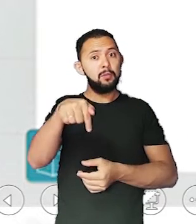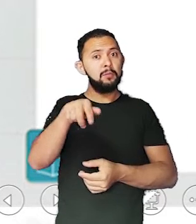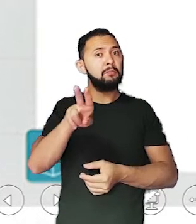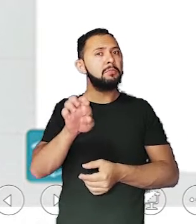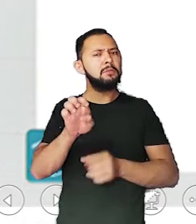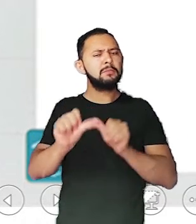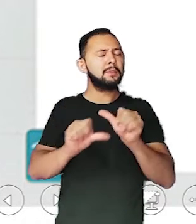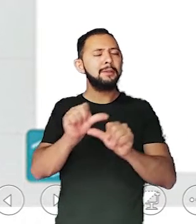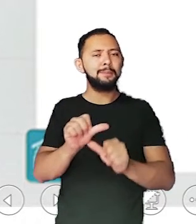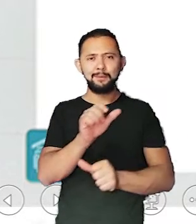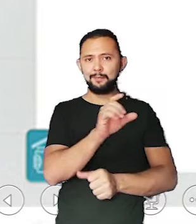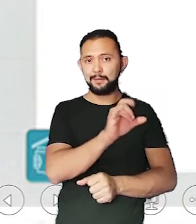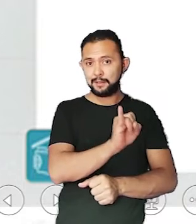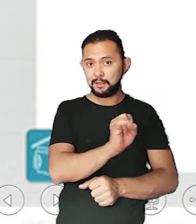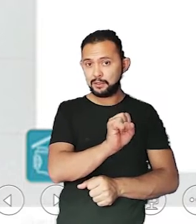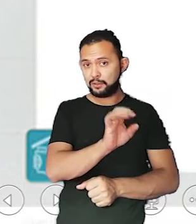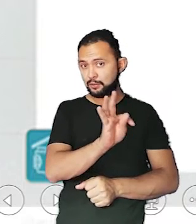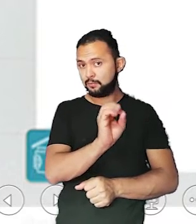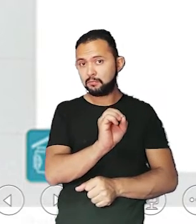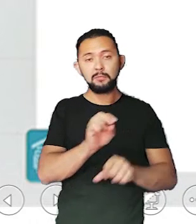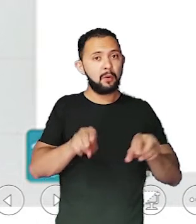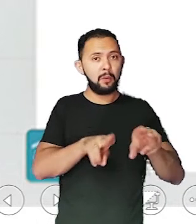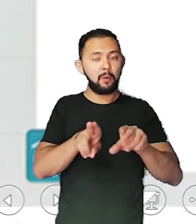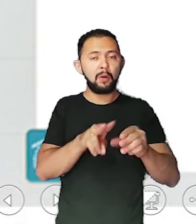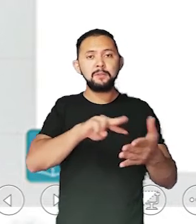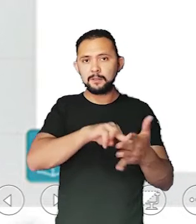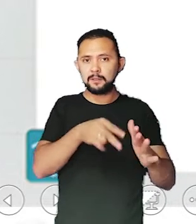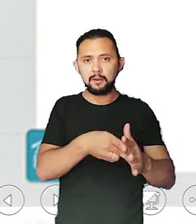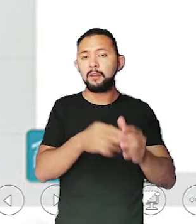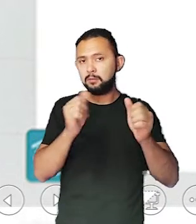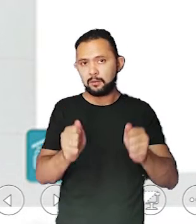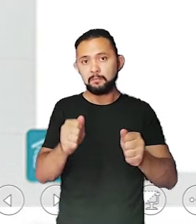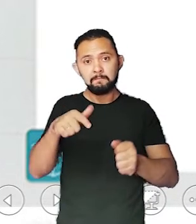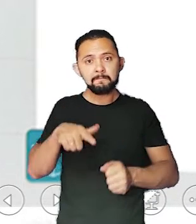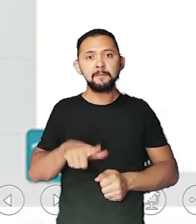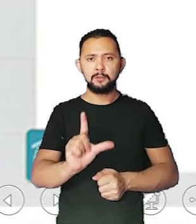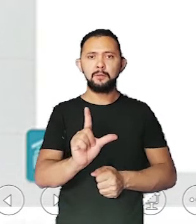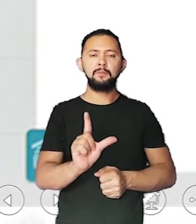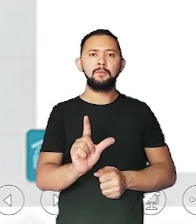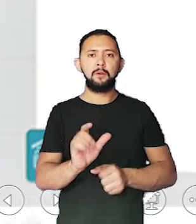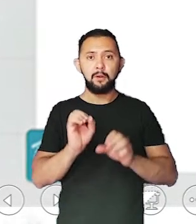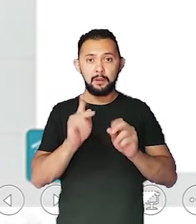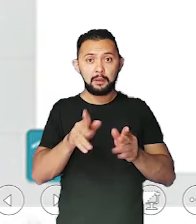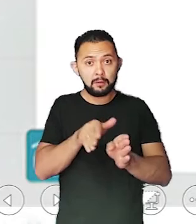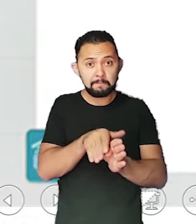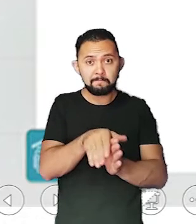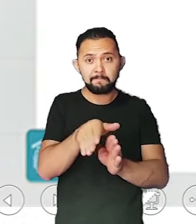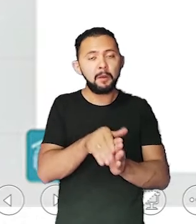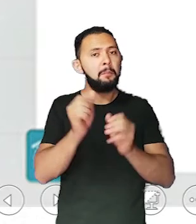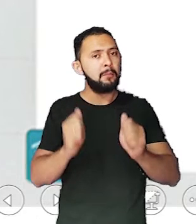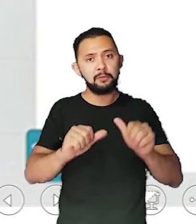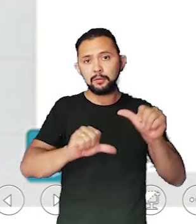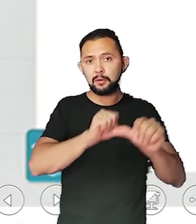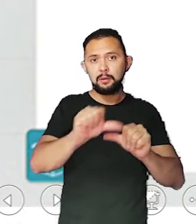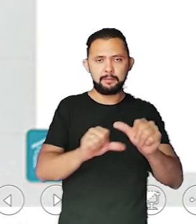seria esse isto, né? Que o amor pode acabar. Quando você pode fazer essa troca, aqui nós estamos no bizu, quando você pode fazer essa troca, pronto.